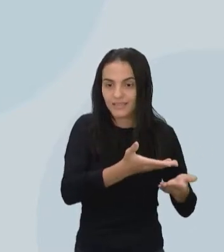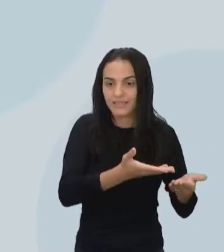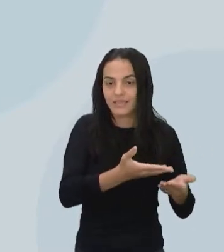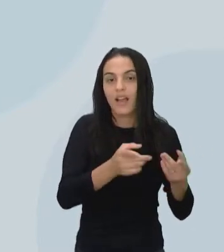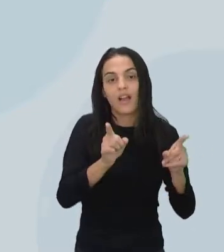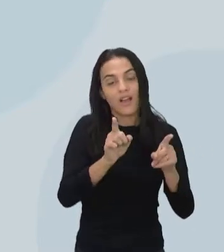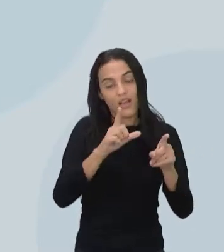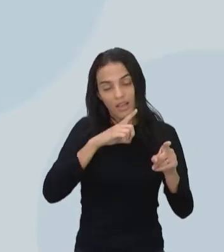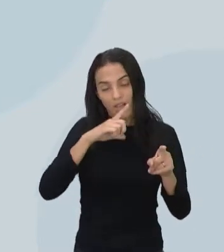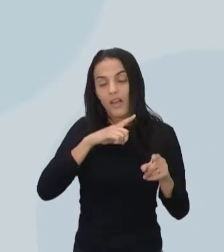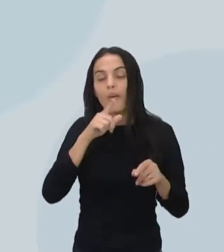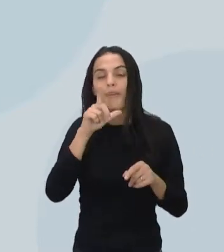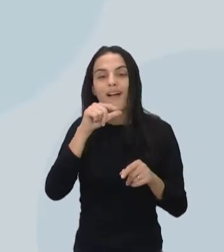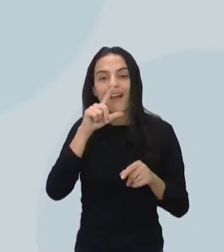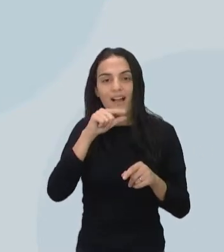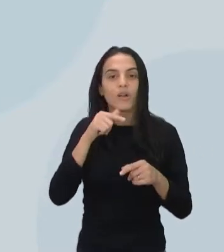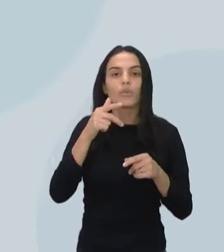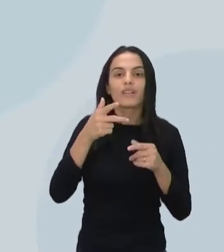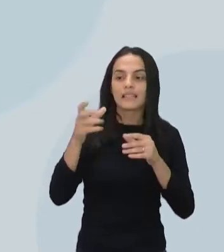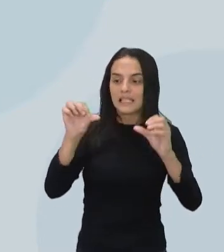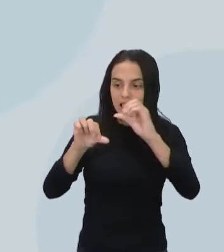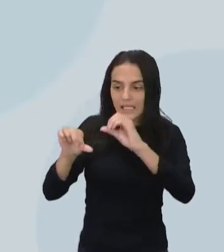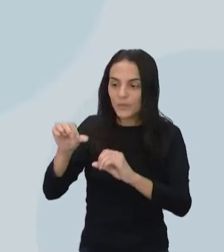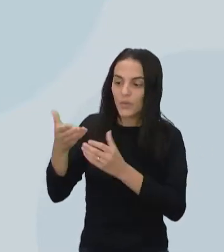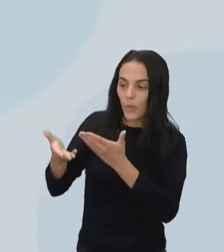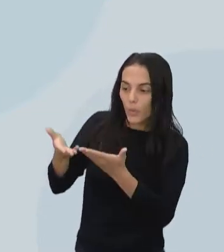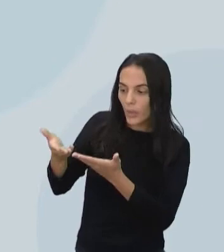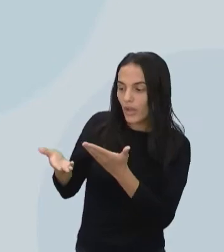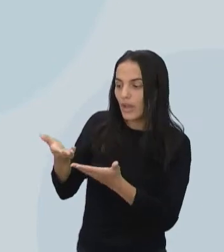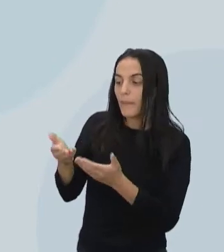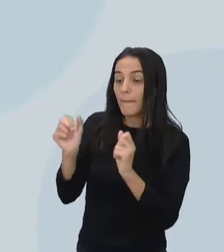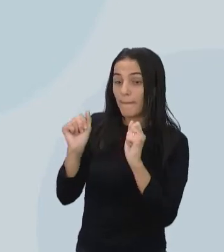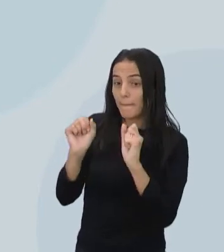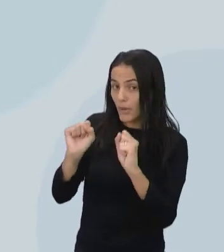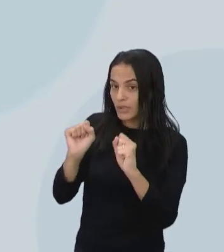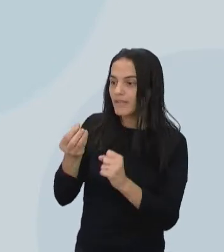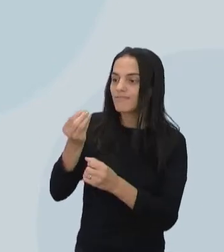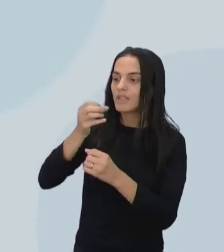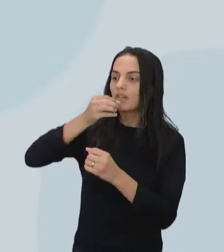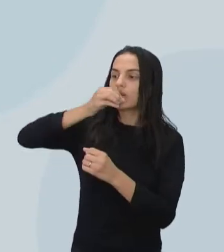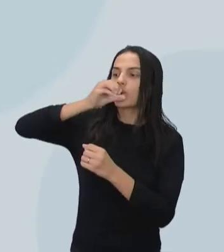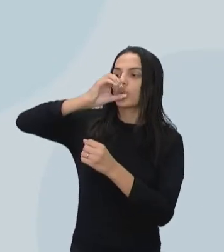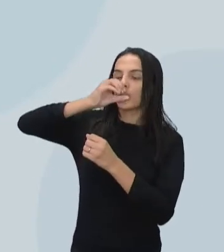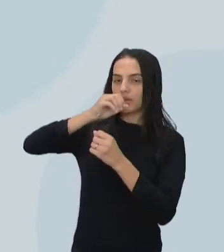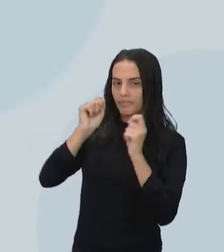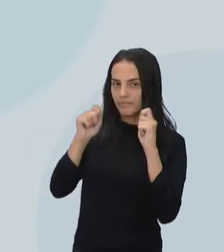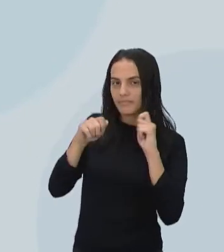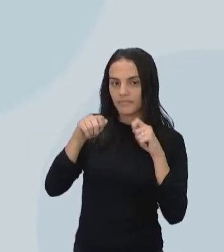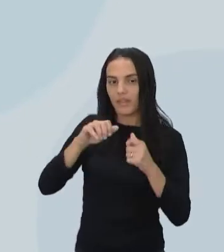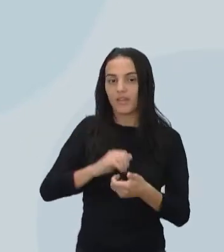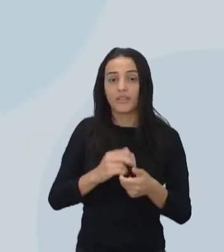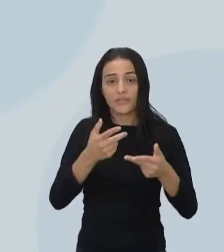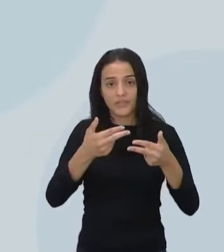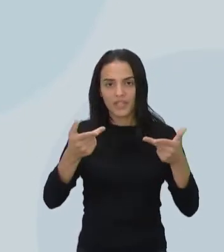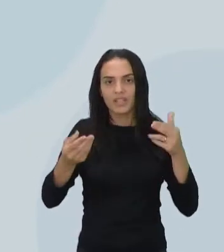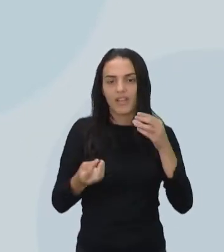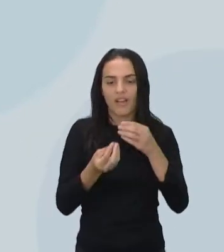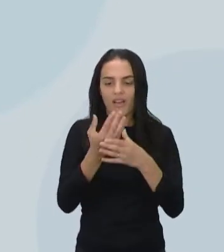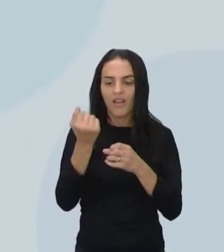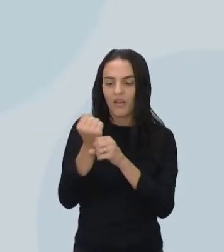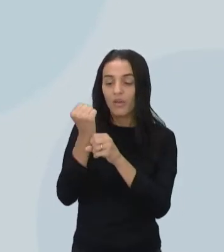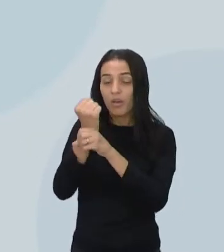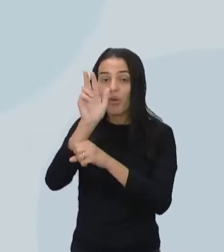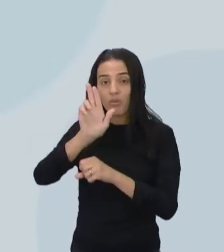ela é uma água que passou por um tratamento químico para ser consumida. E depois a maioria das construções usa